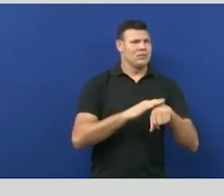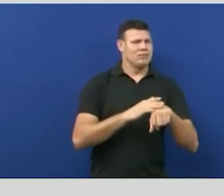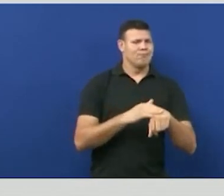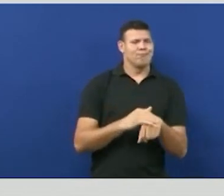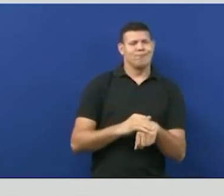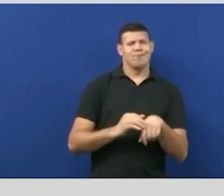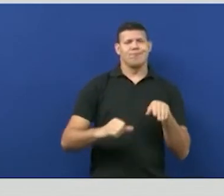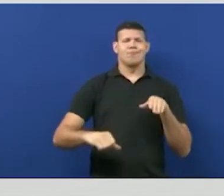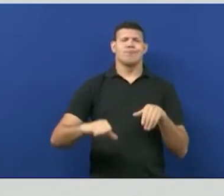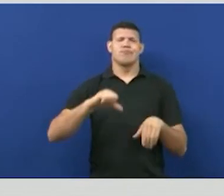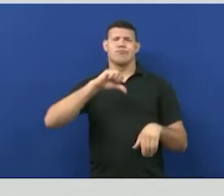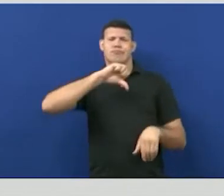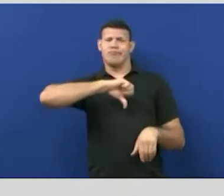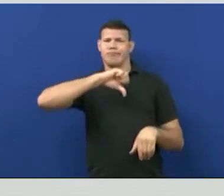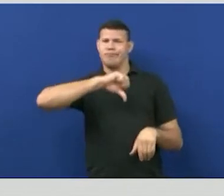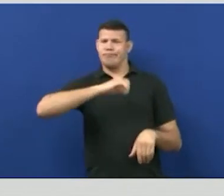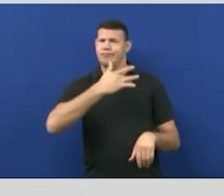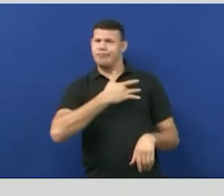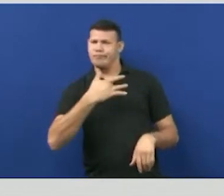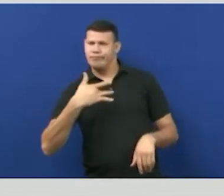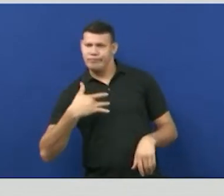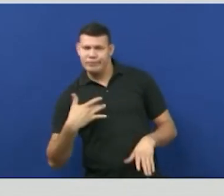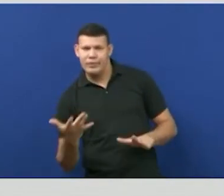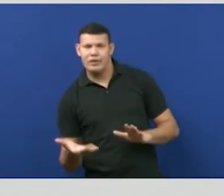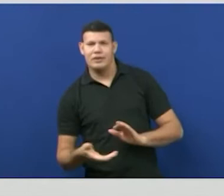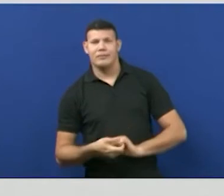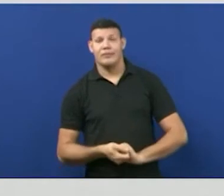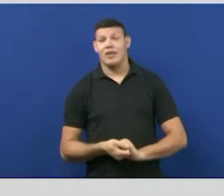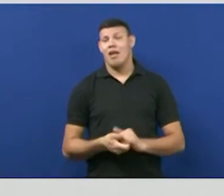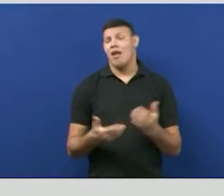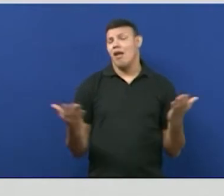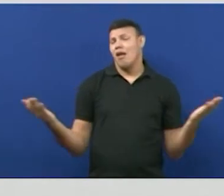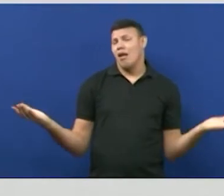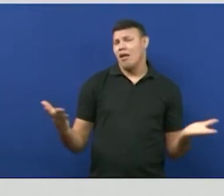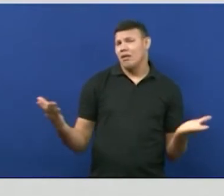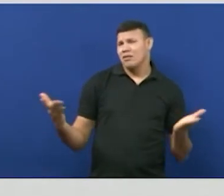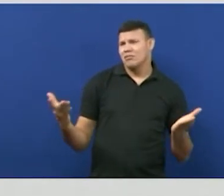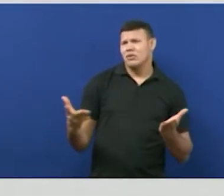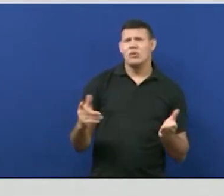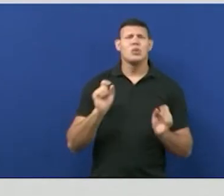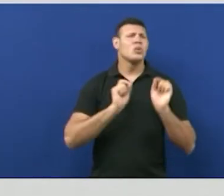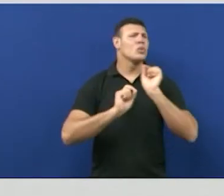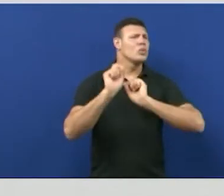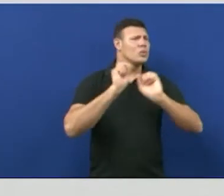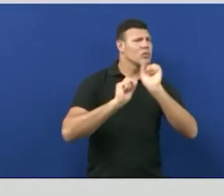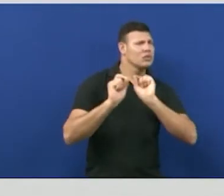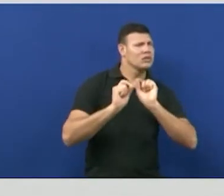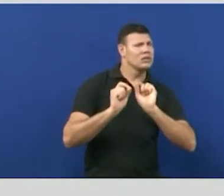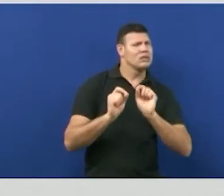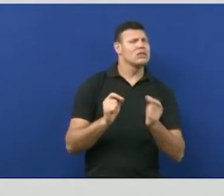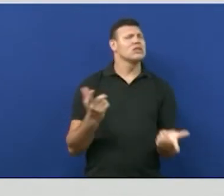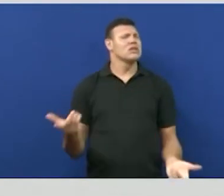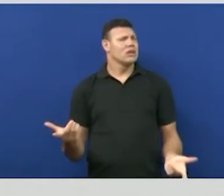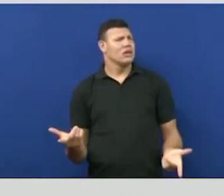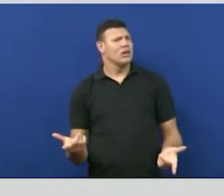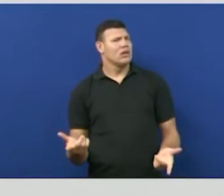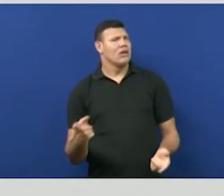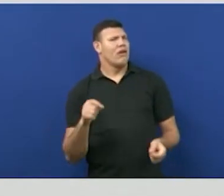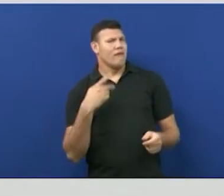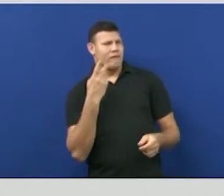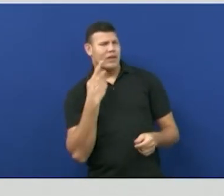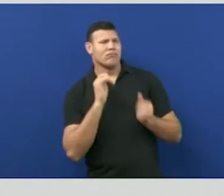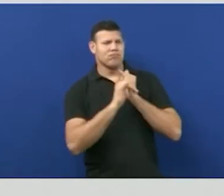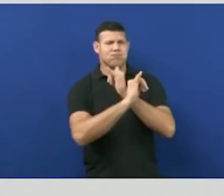negativamente a nossa saúde. Esses tempos agora, nós temos falado muito sobre o nosso sistema imune por conta do